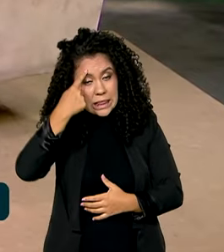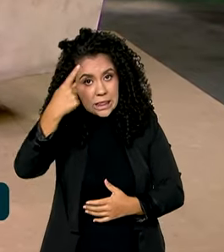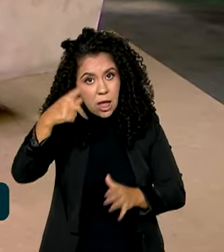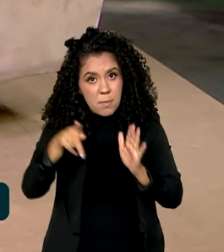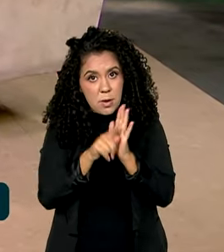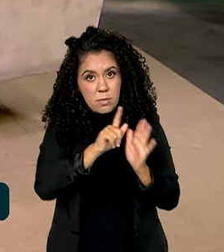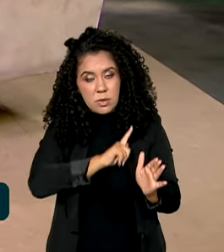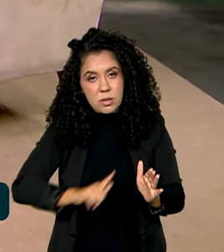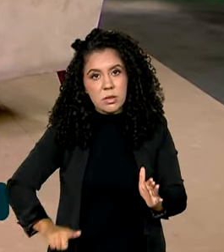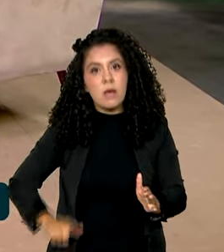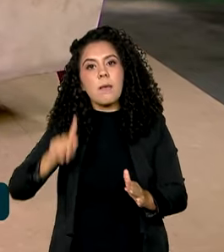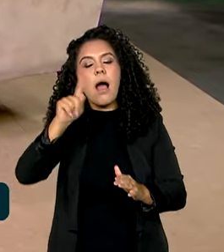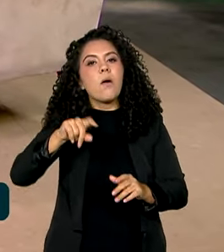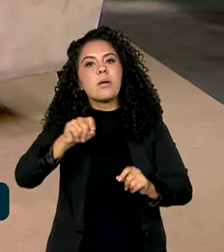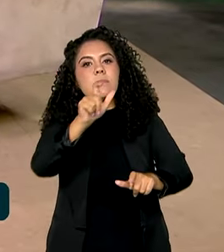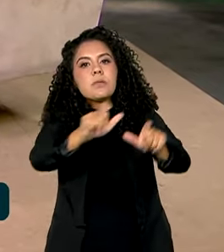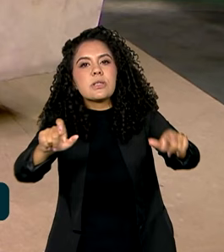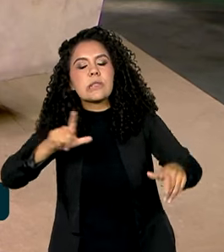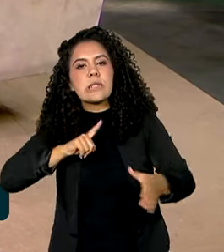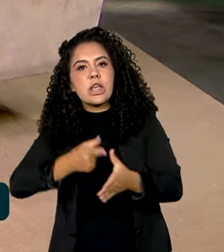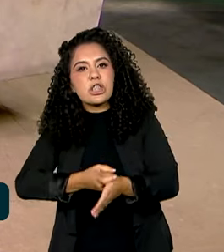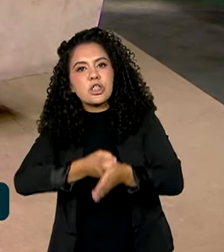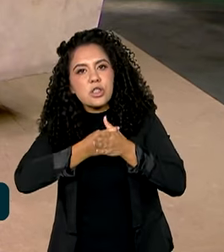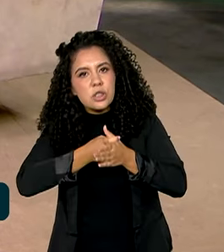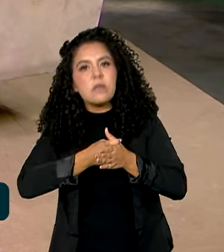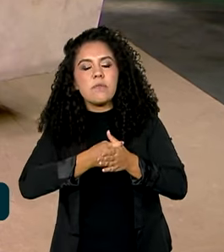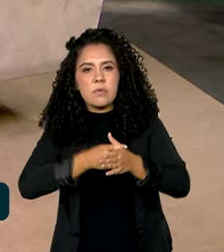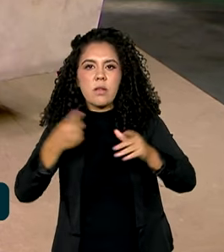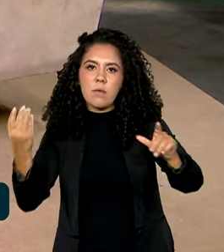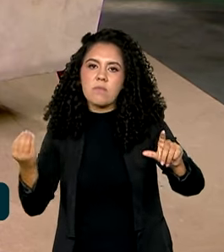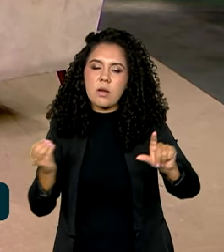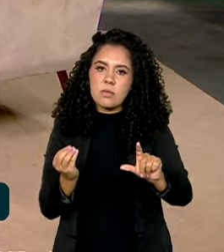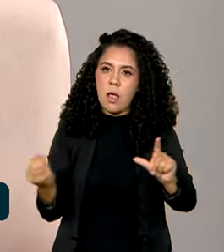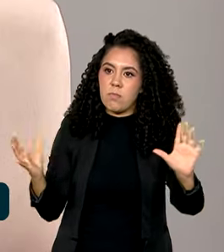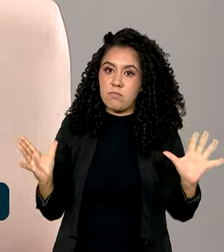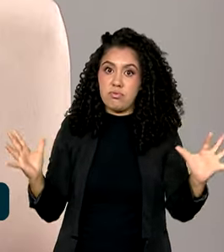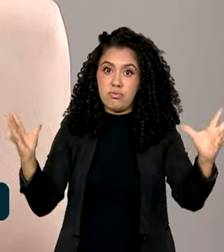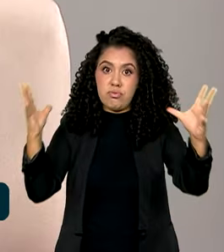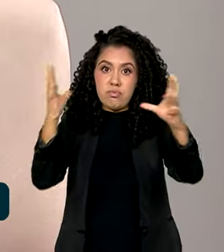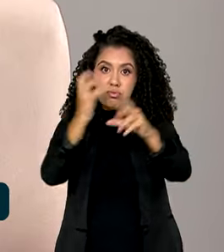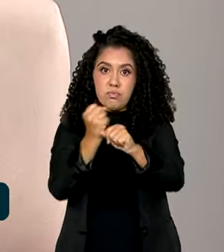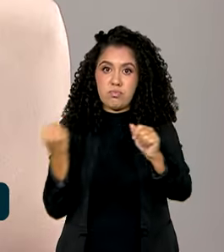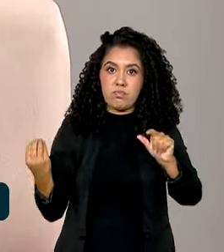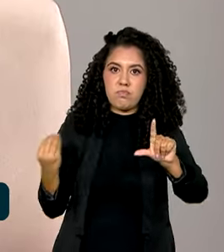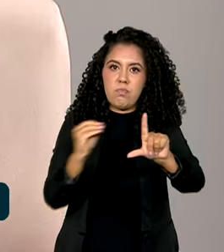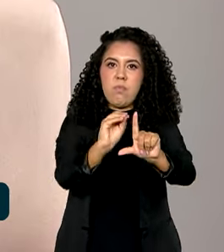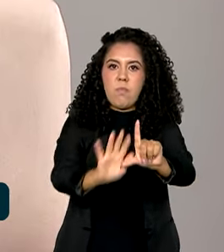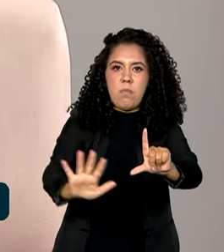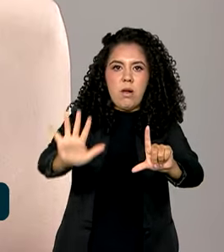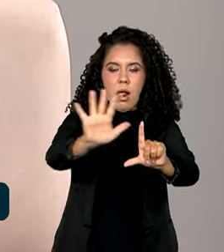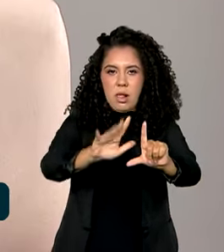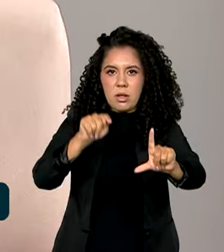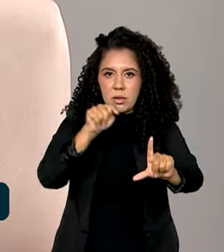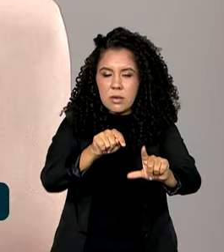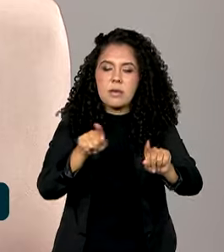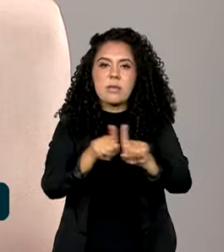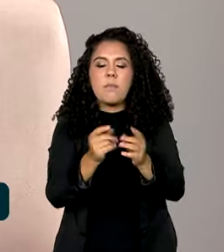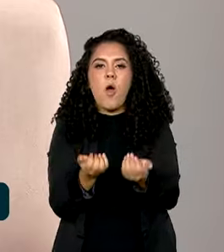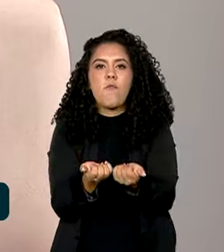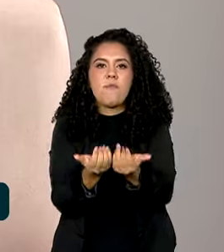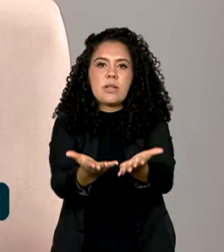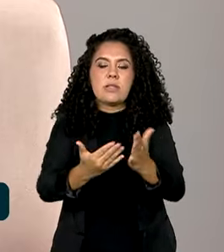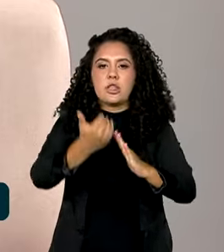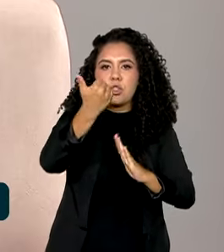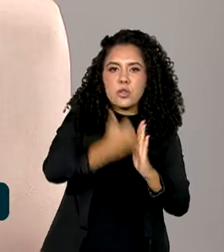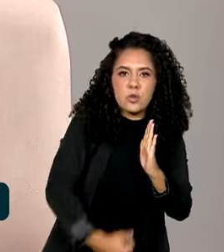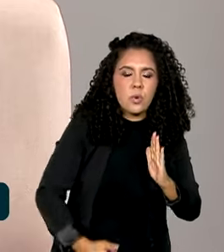colocar o credor e o devedor para conversar numa plataforma, né? Exatamente. Quer dizer, a decisão de dar o desconto